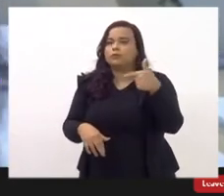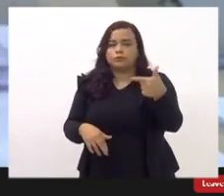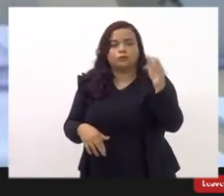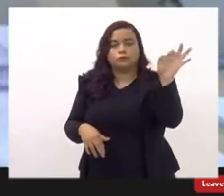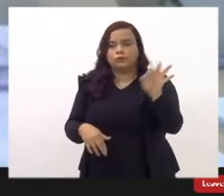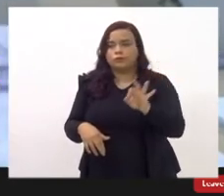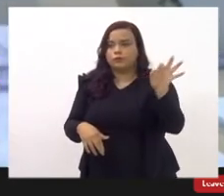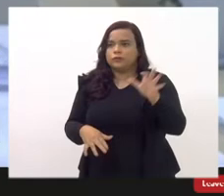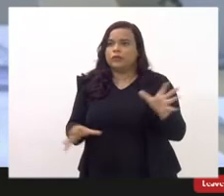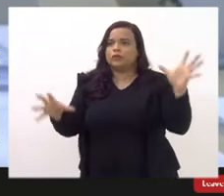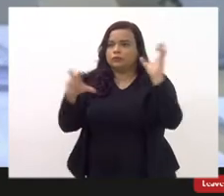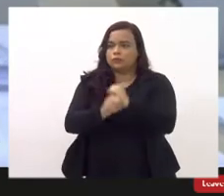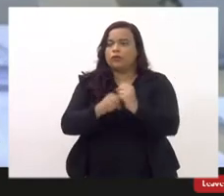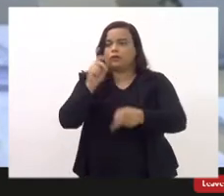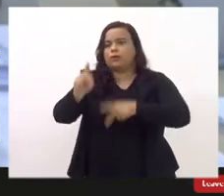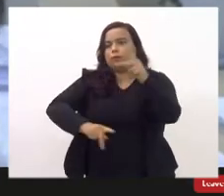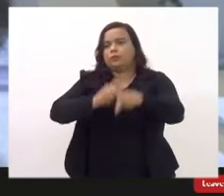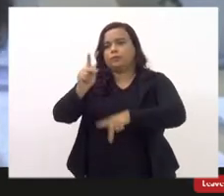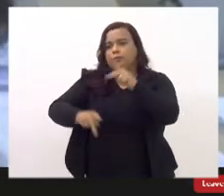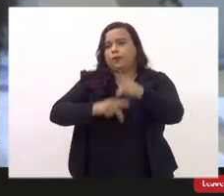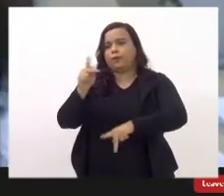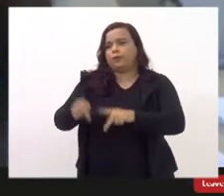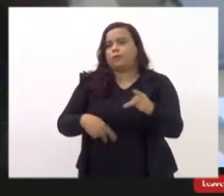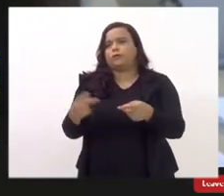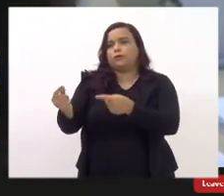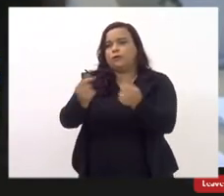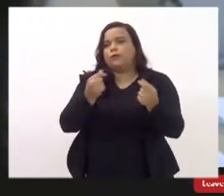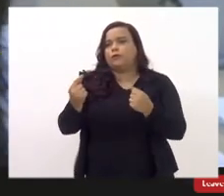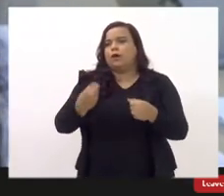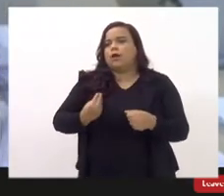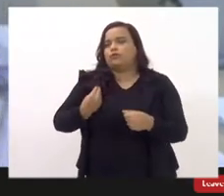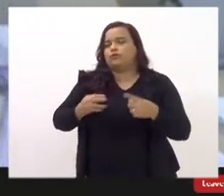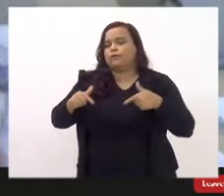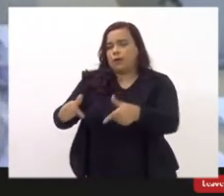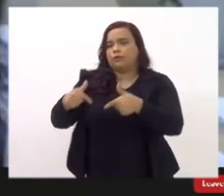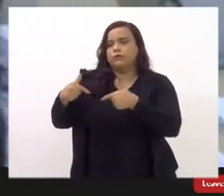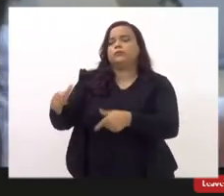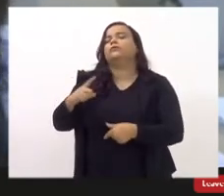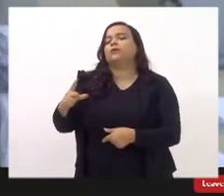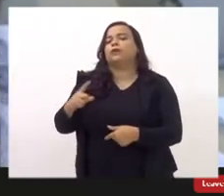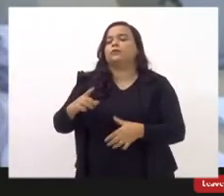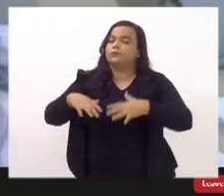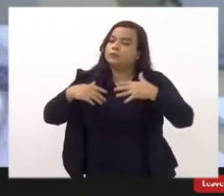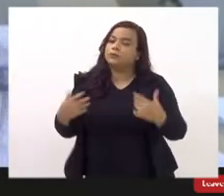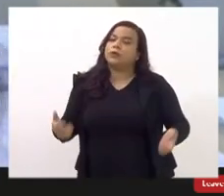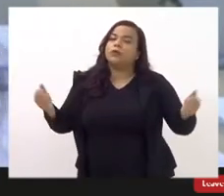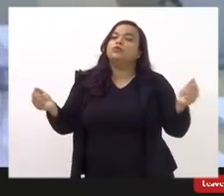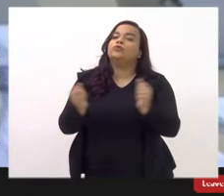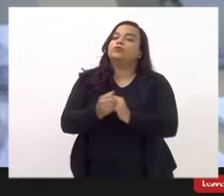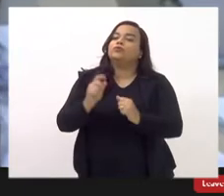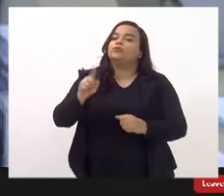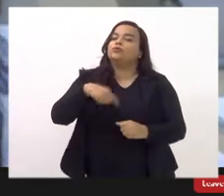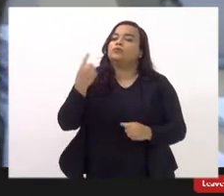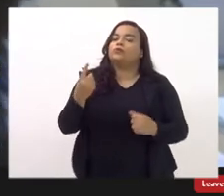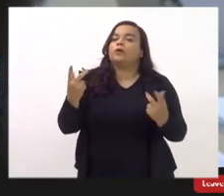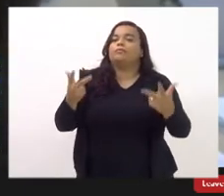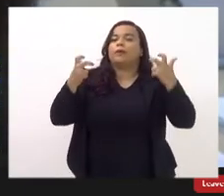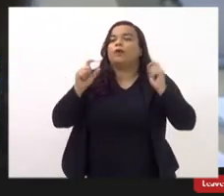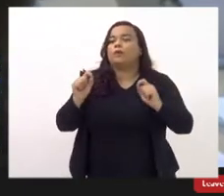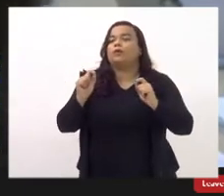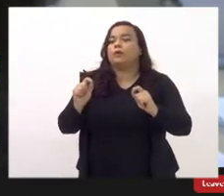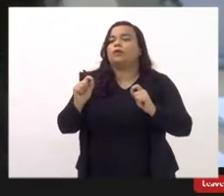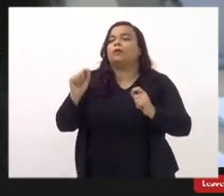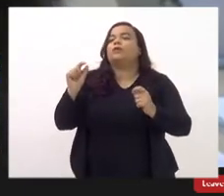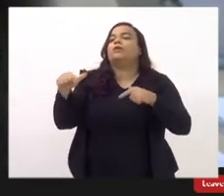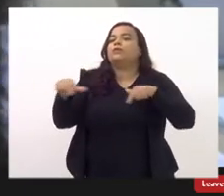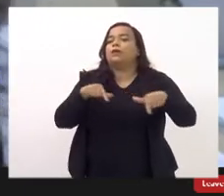11,2% do total da população economicamente ativa. Junto com isso, a gente percebe que falta